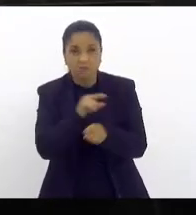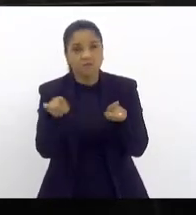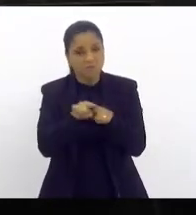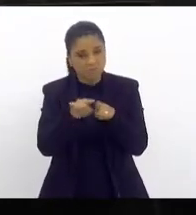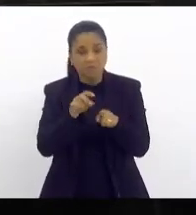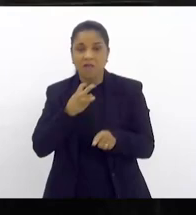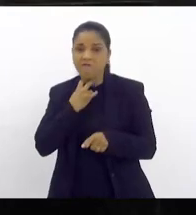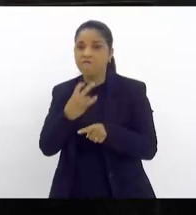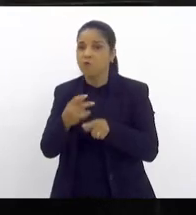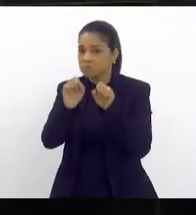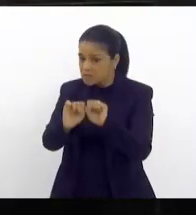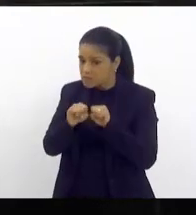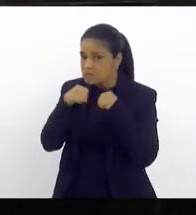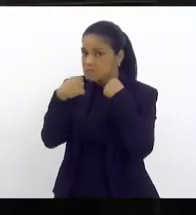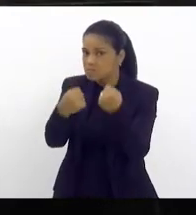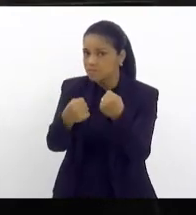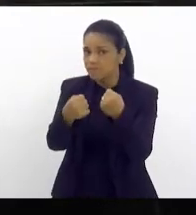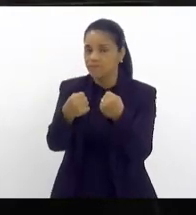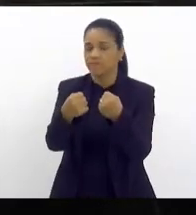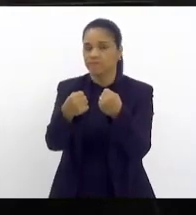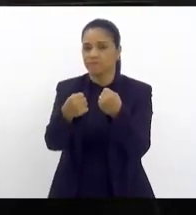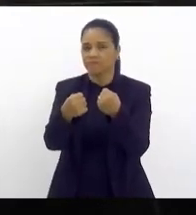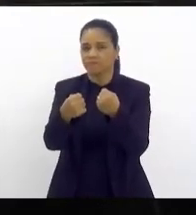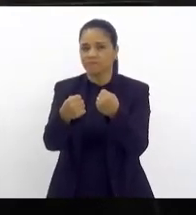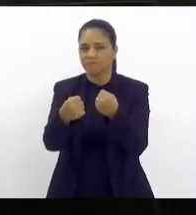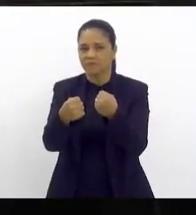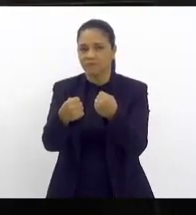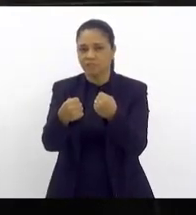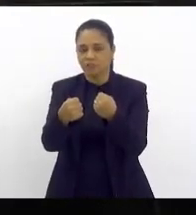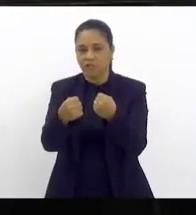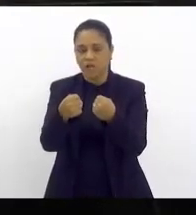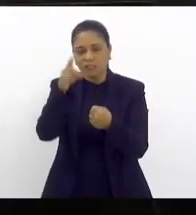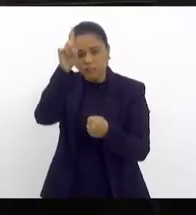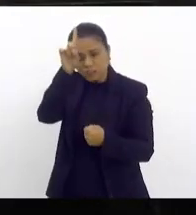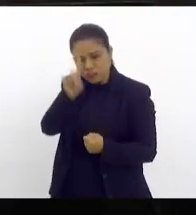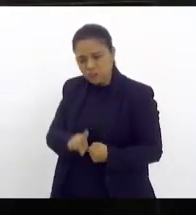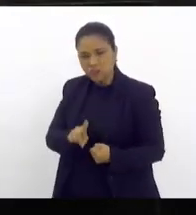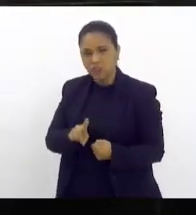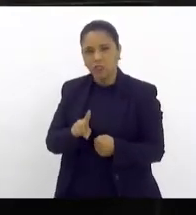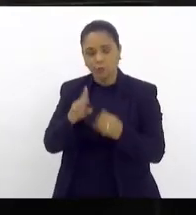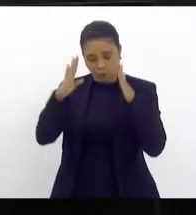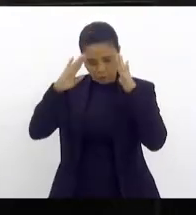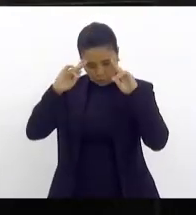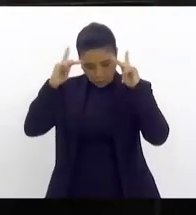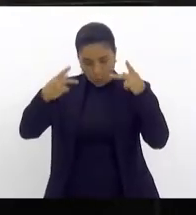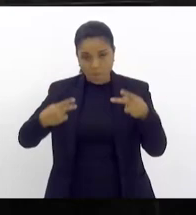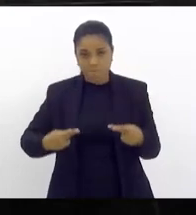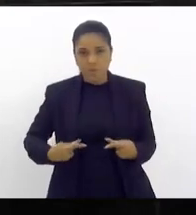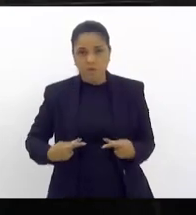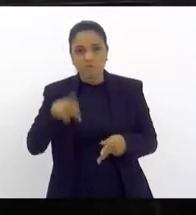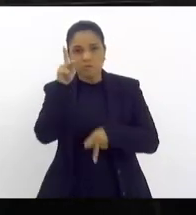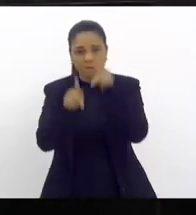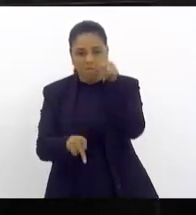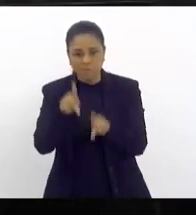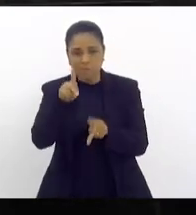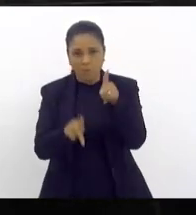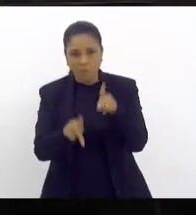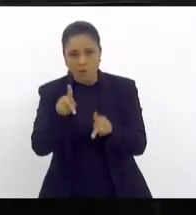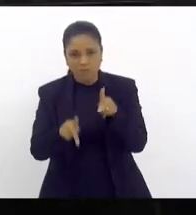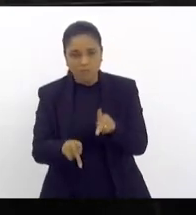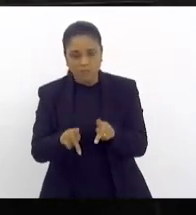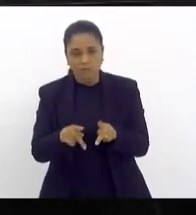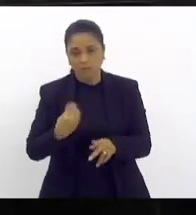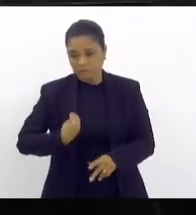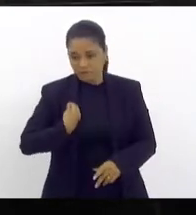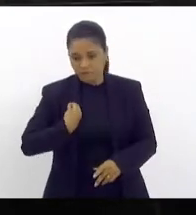defendem de maneira integral a dignidade humana a possibilidade da nossa população viver sem medo